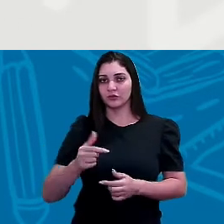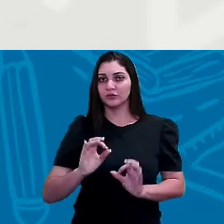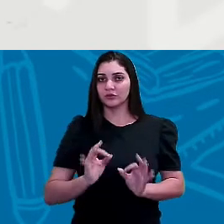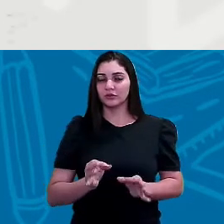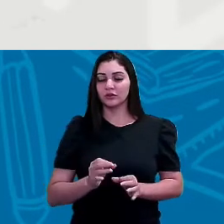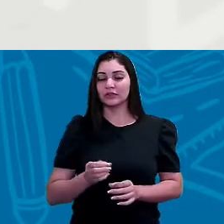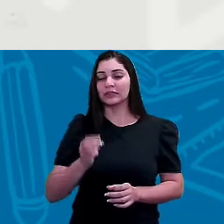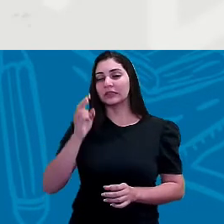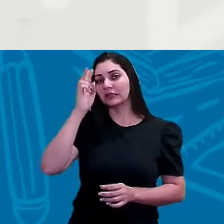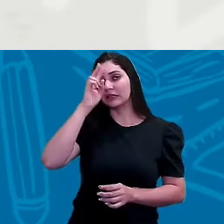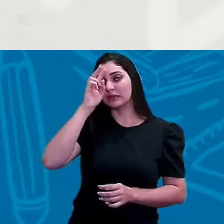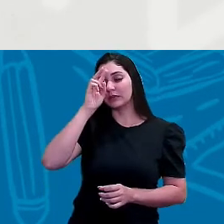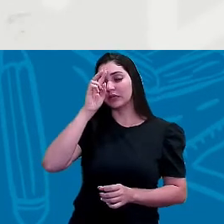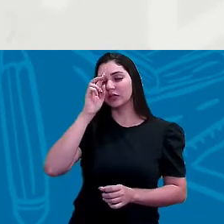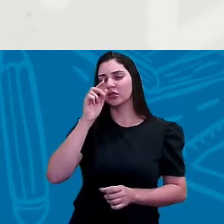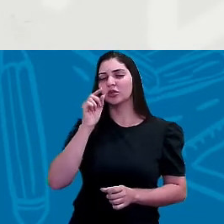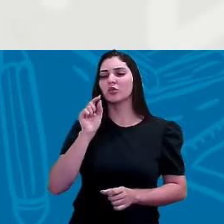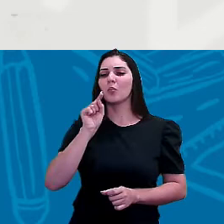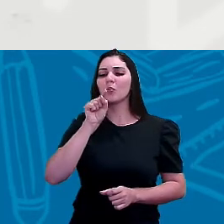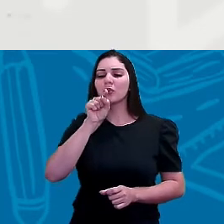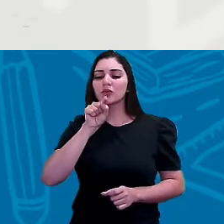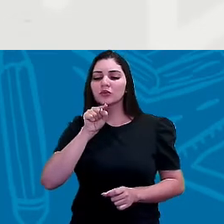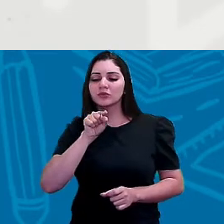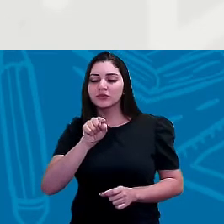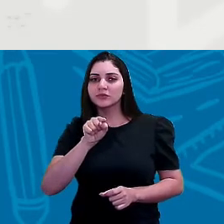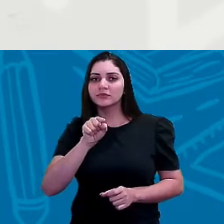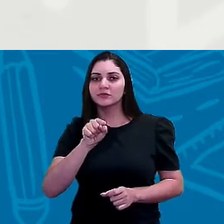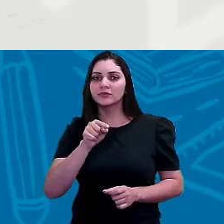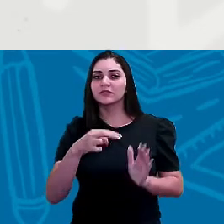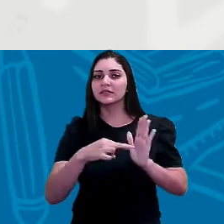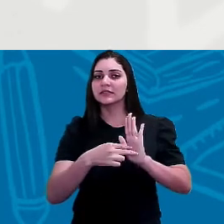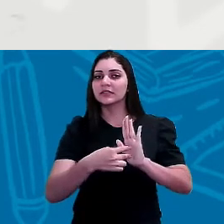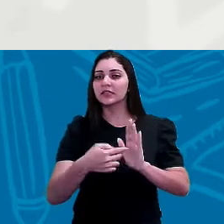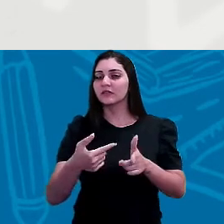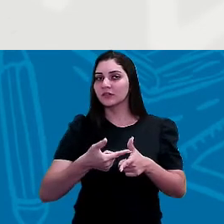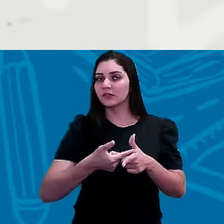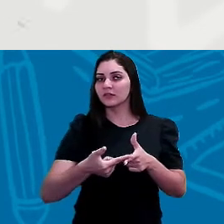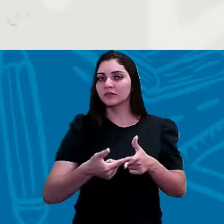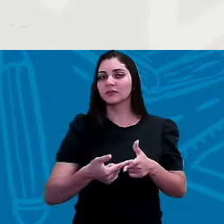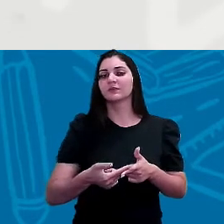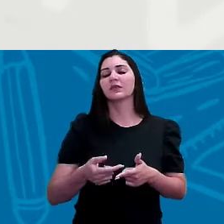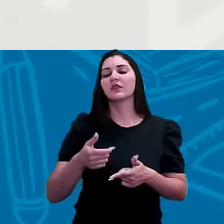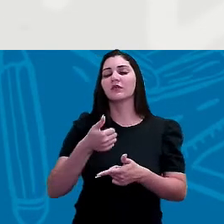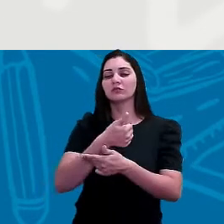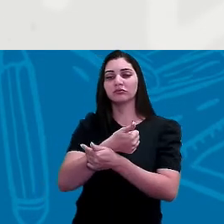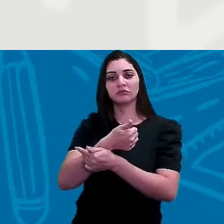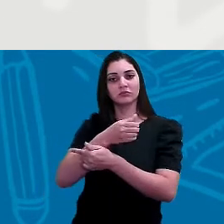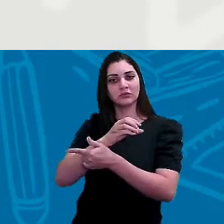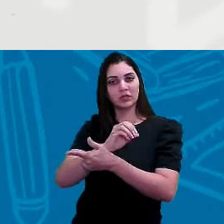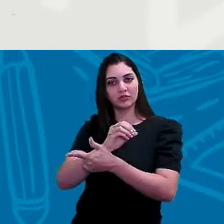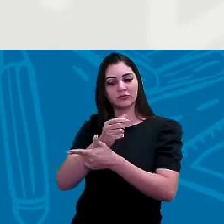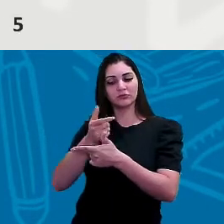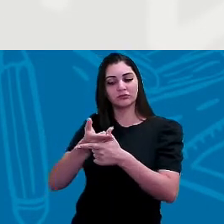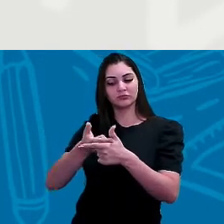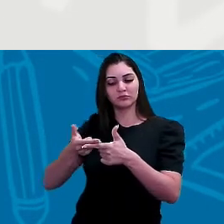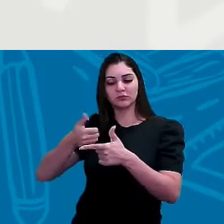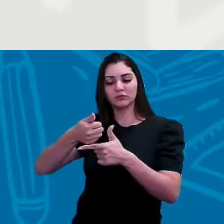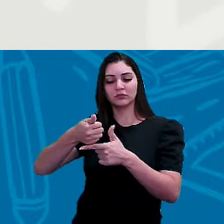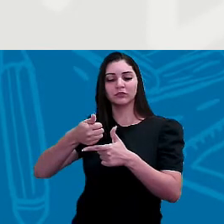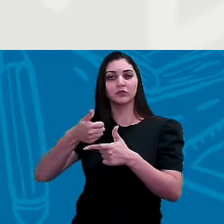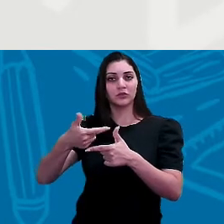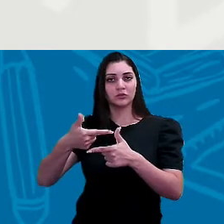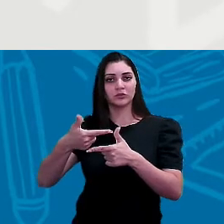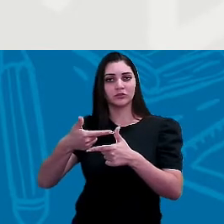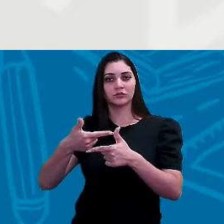Lembrando que esses 2 pontinhos significa divisão, tá? Então, quanto é 10 dividido por 2?